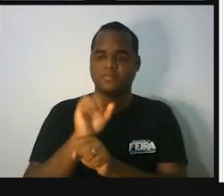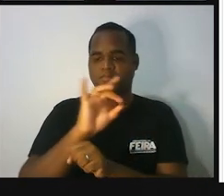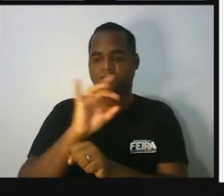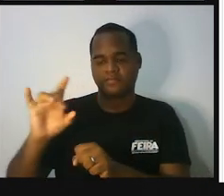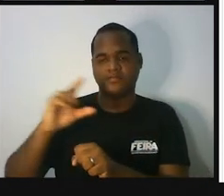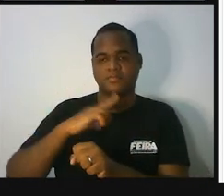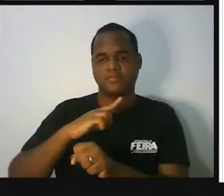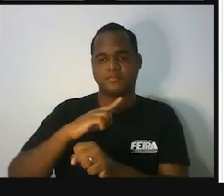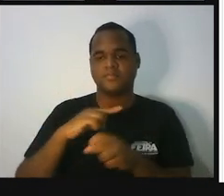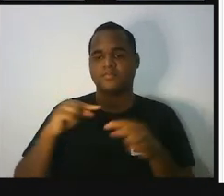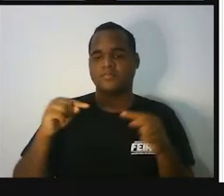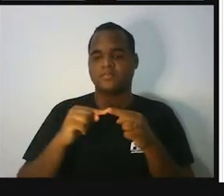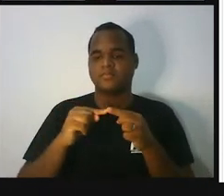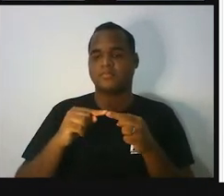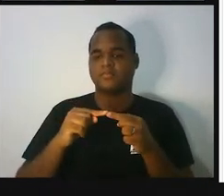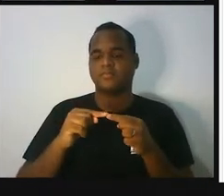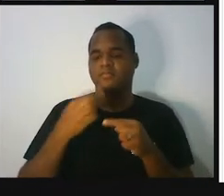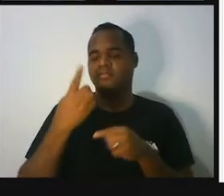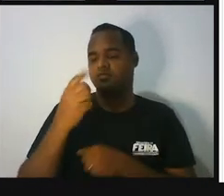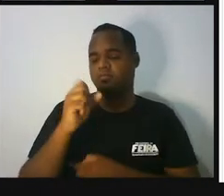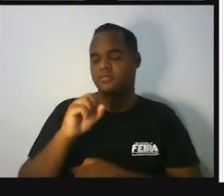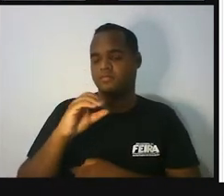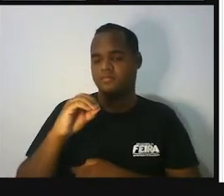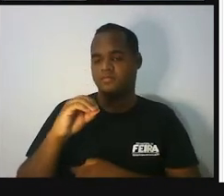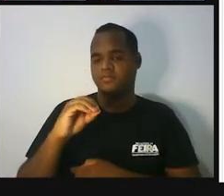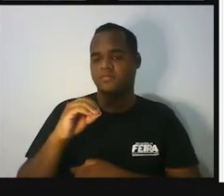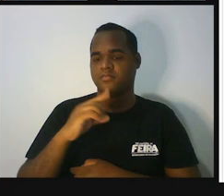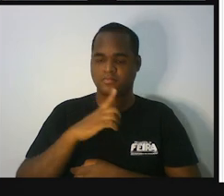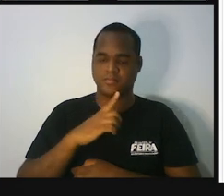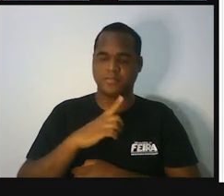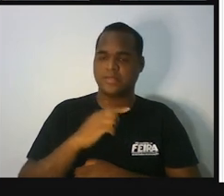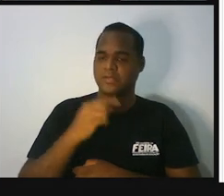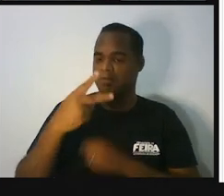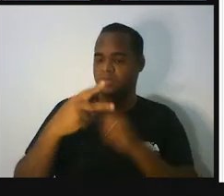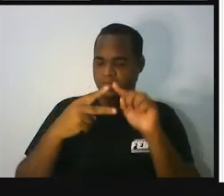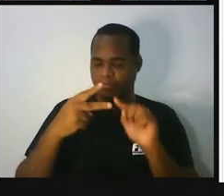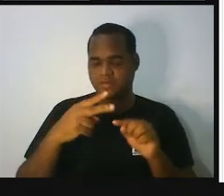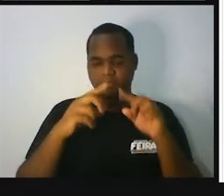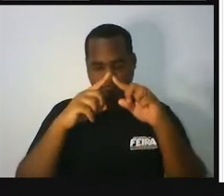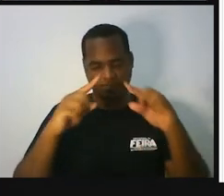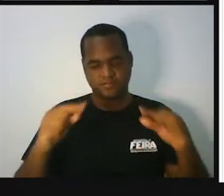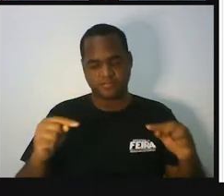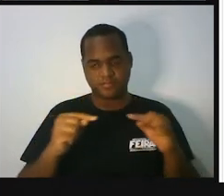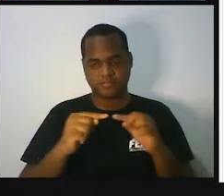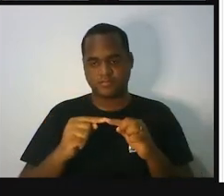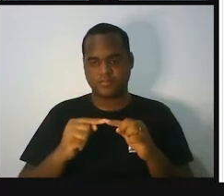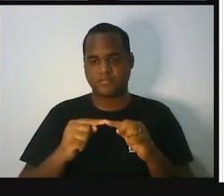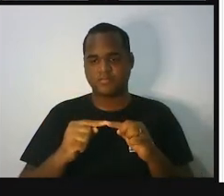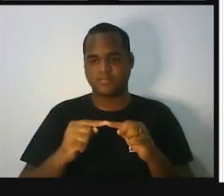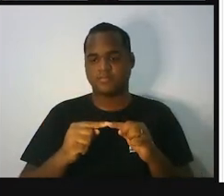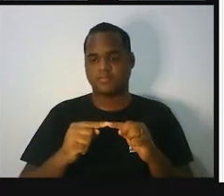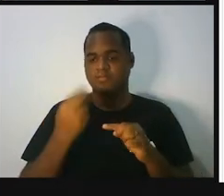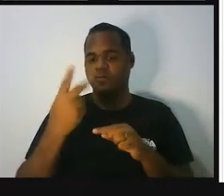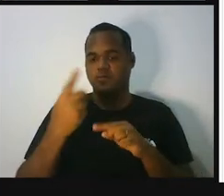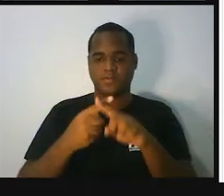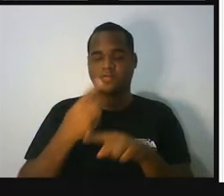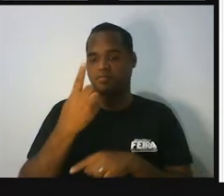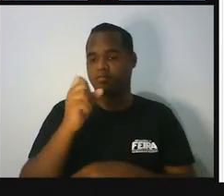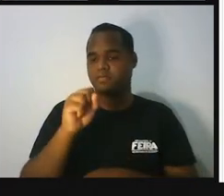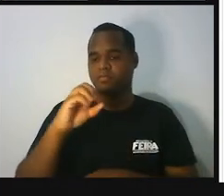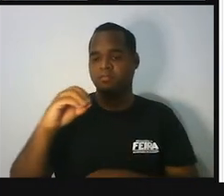interno de um triângulo é 180. Como você tem dois triângulos, 2 vezes